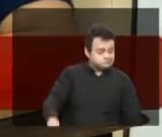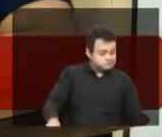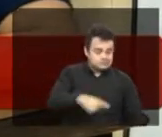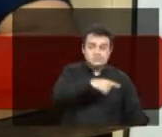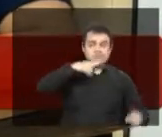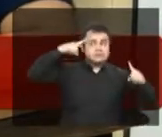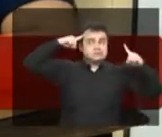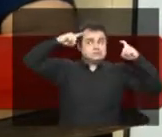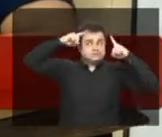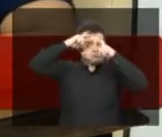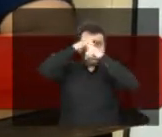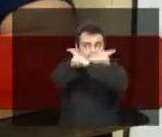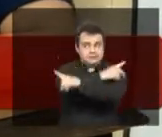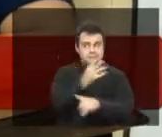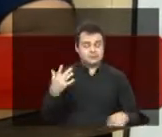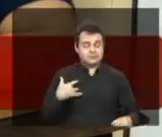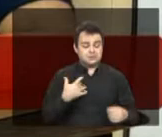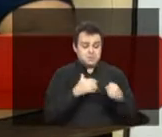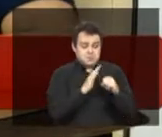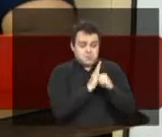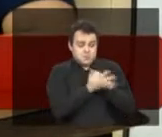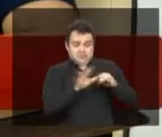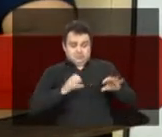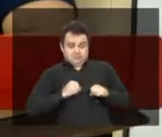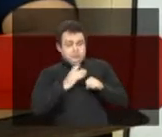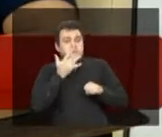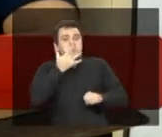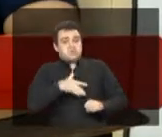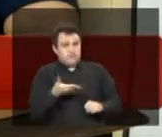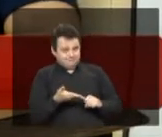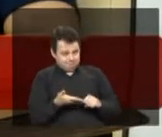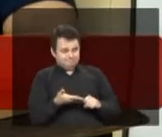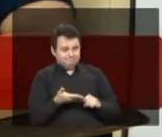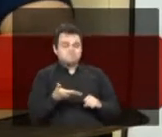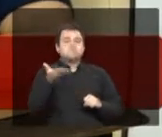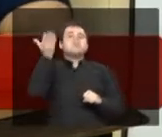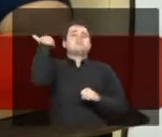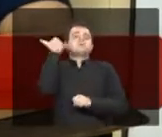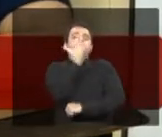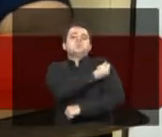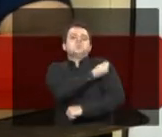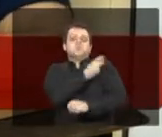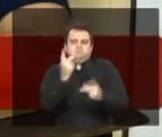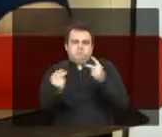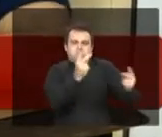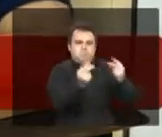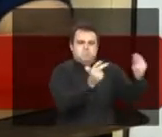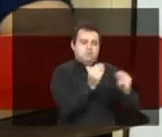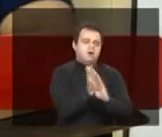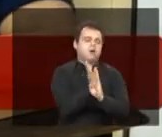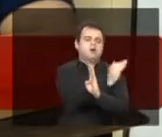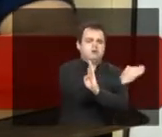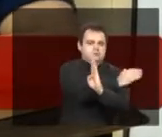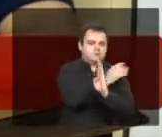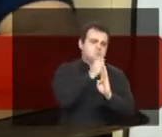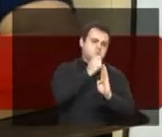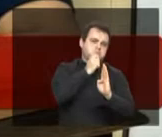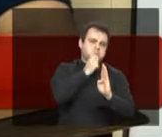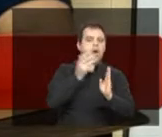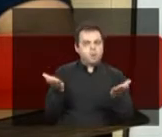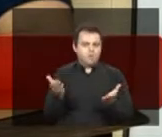está difícil, a gente tem medo de pegar Covid, isso muito antes da vacinação em massa que a gente está contemplando